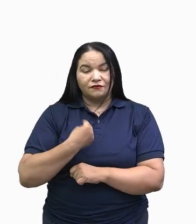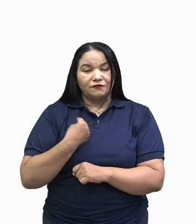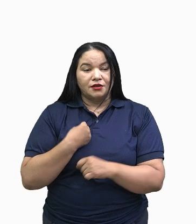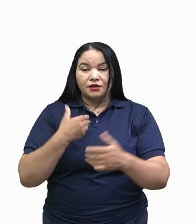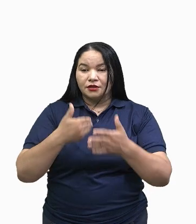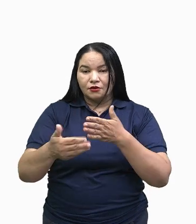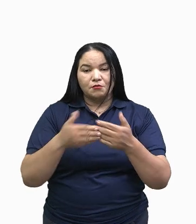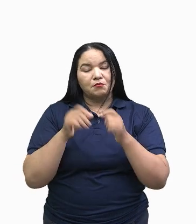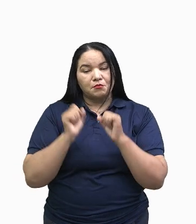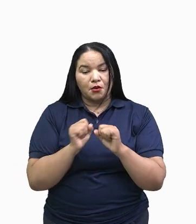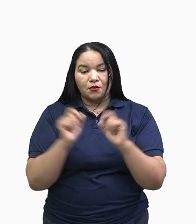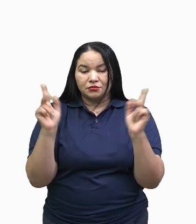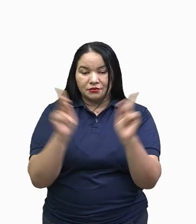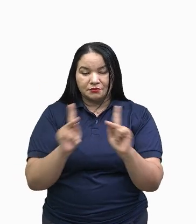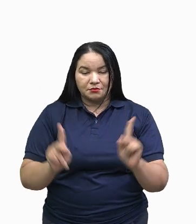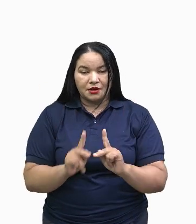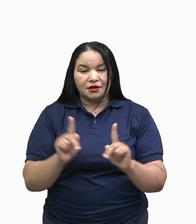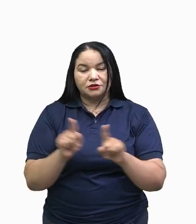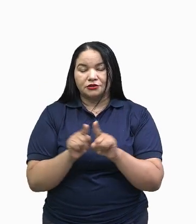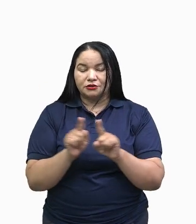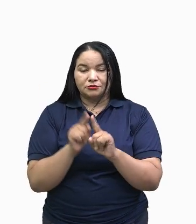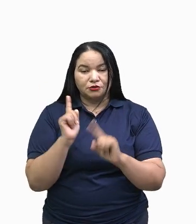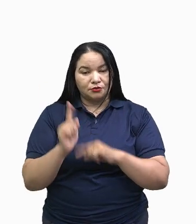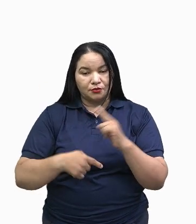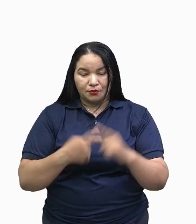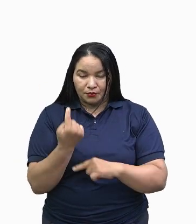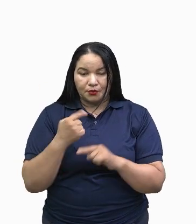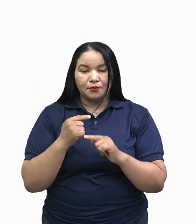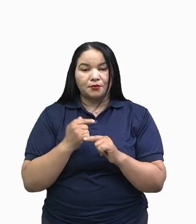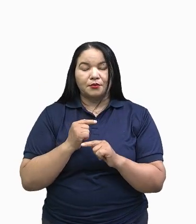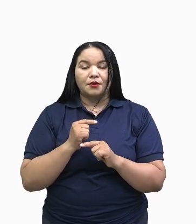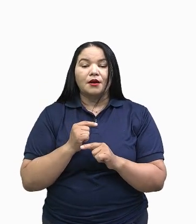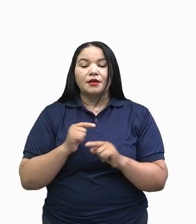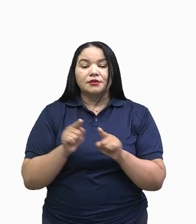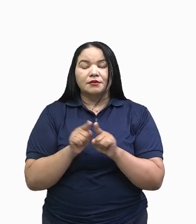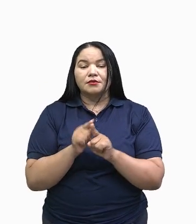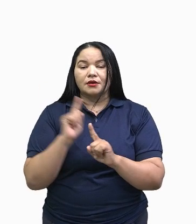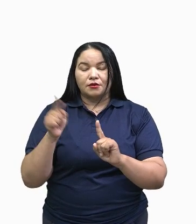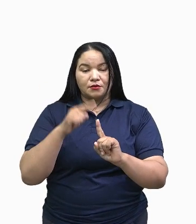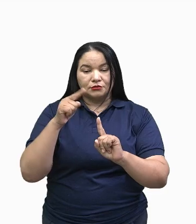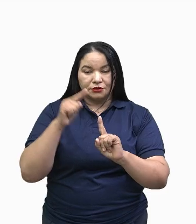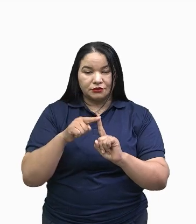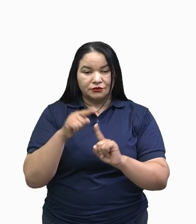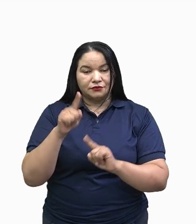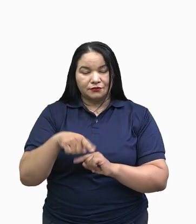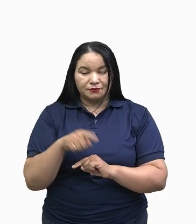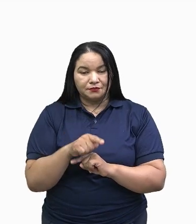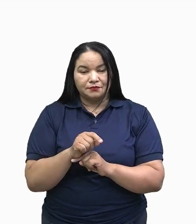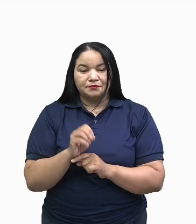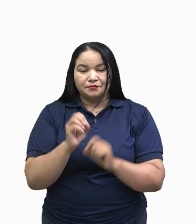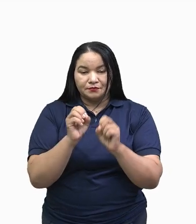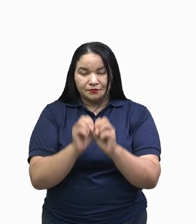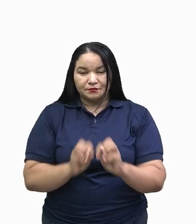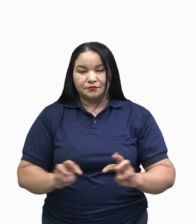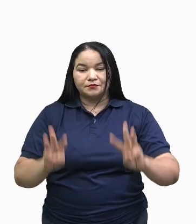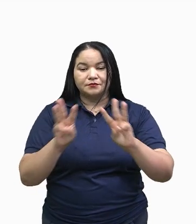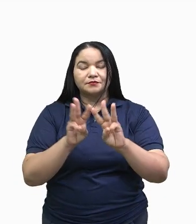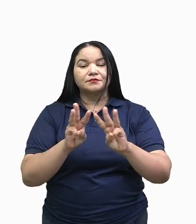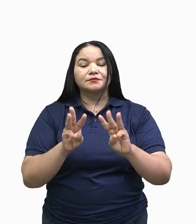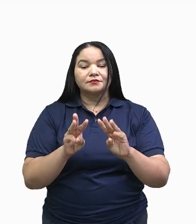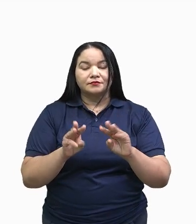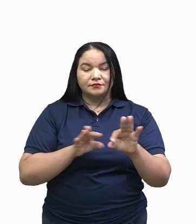desfrutar da paz e da prosperidade. Estes são objetivos para os quais as Nações Unidas